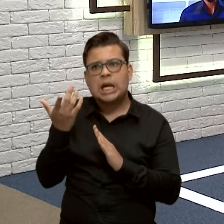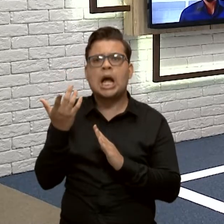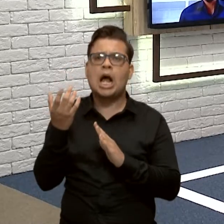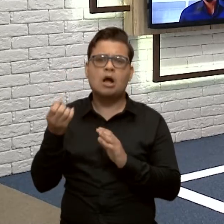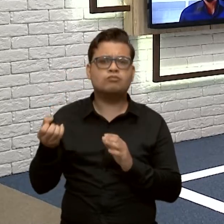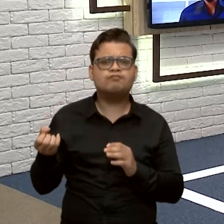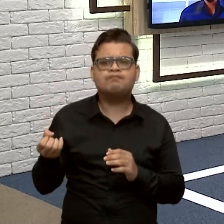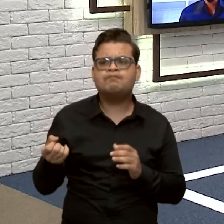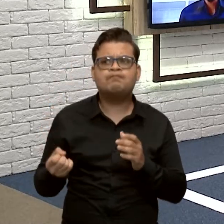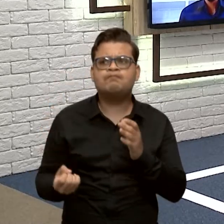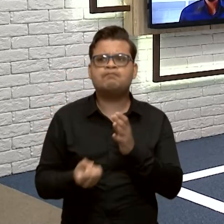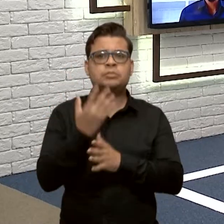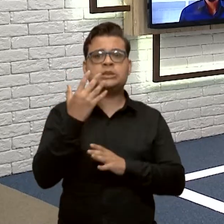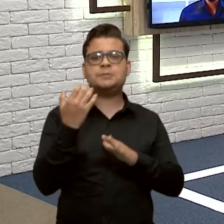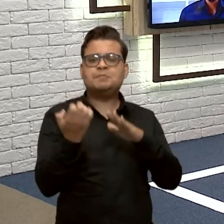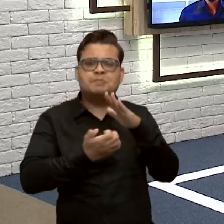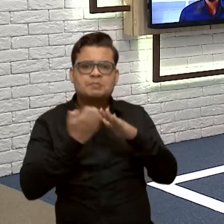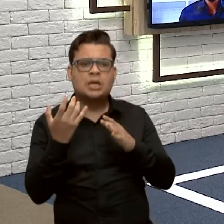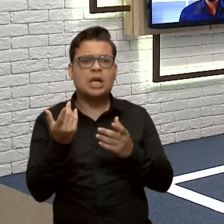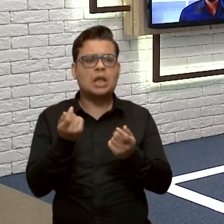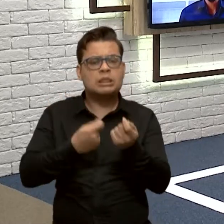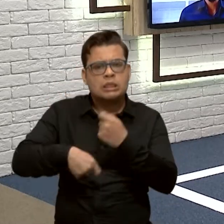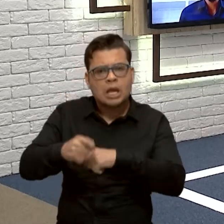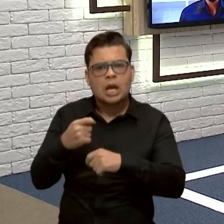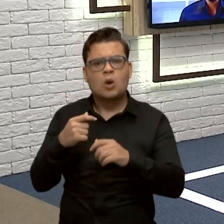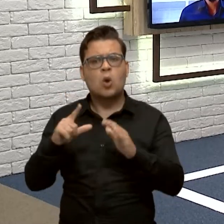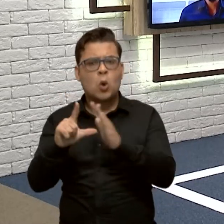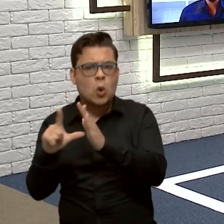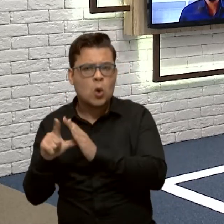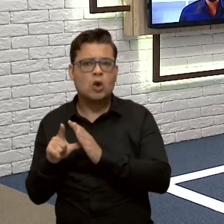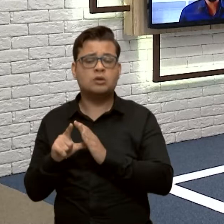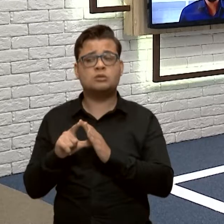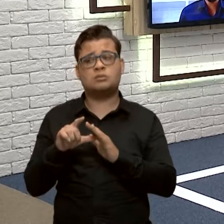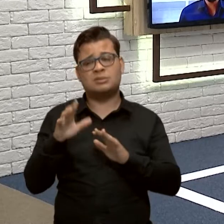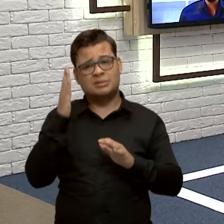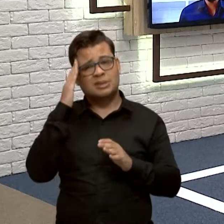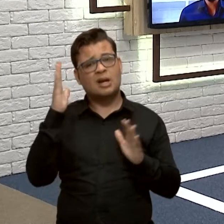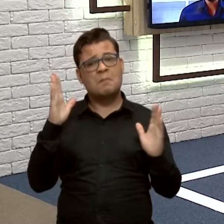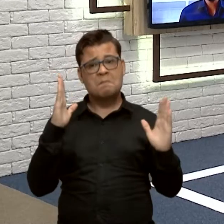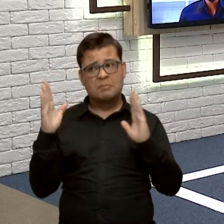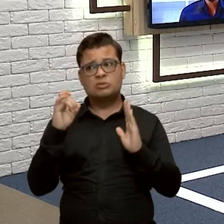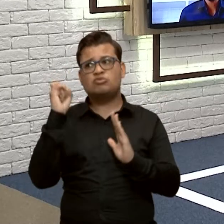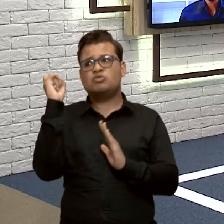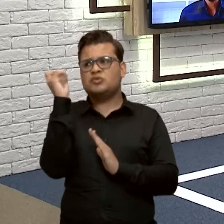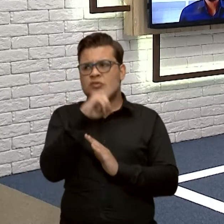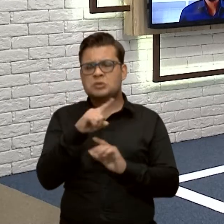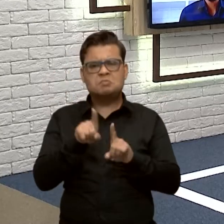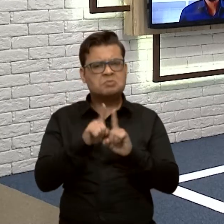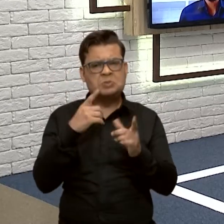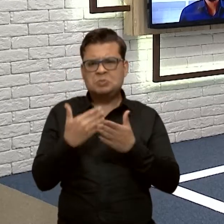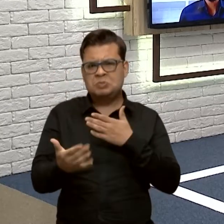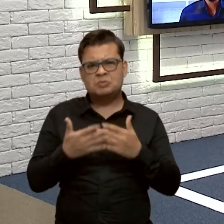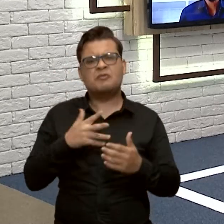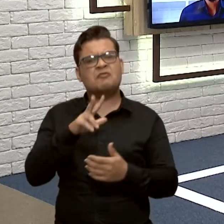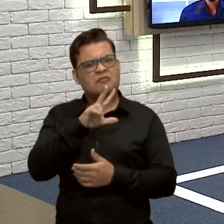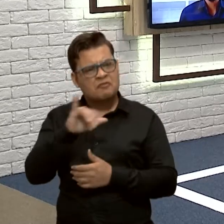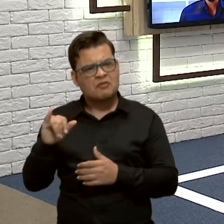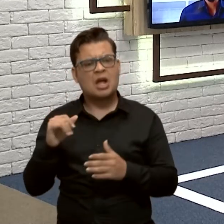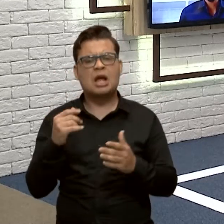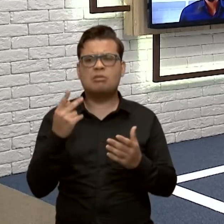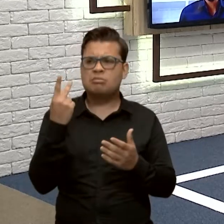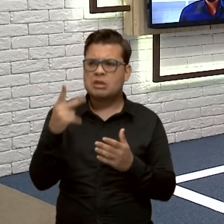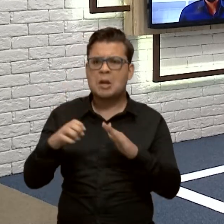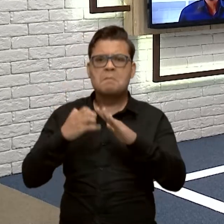promissora assim, mas talvez está planejando para daqui para frente ou vai encarar mesmo assim nessa fase da pandemia, abrir algum negócio